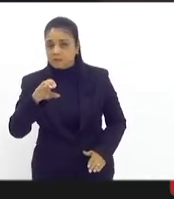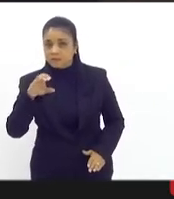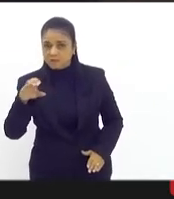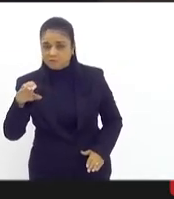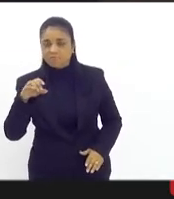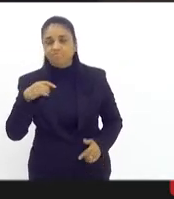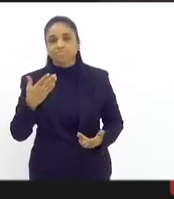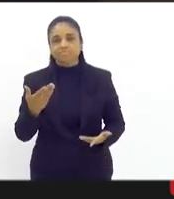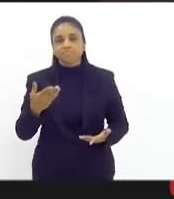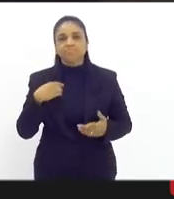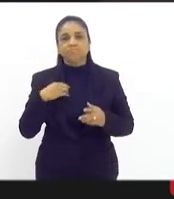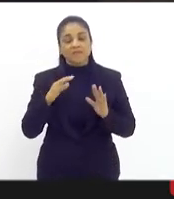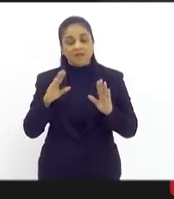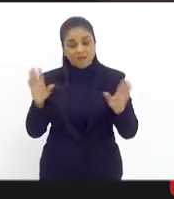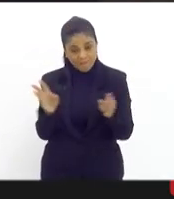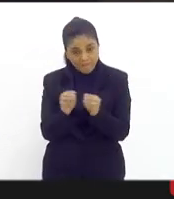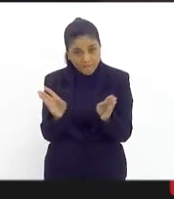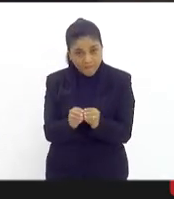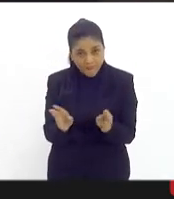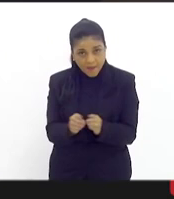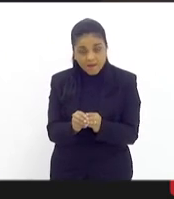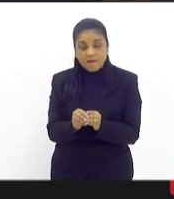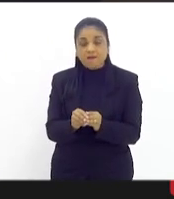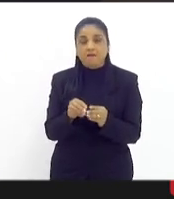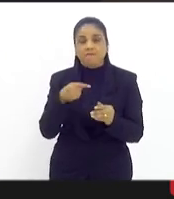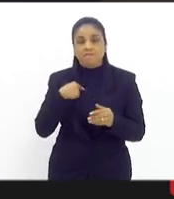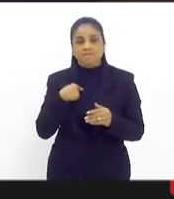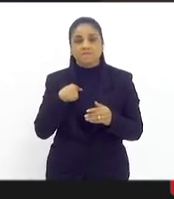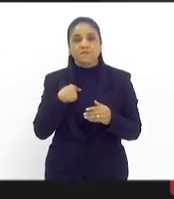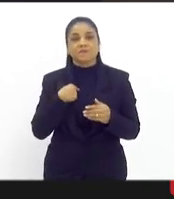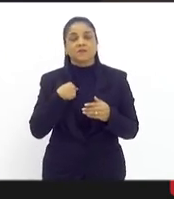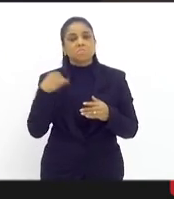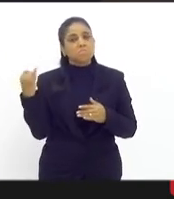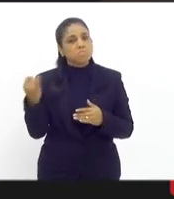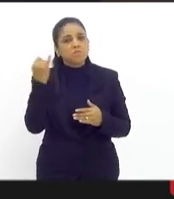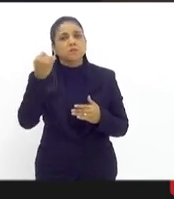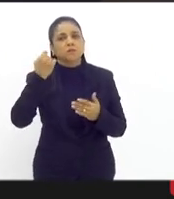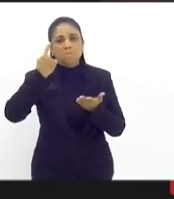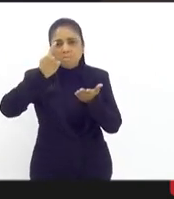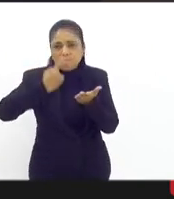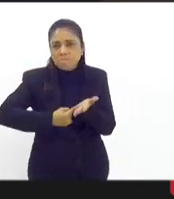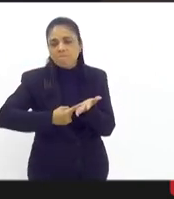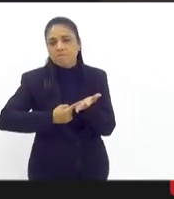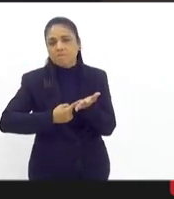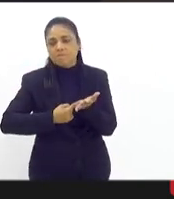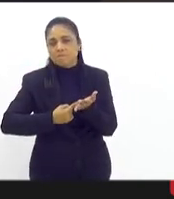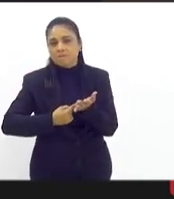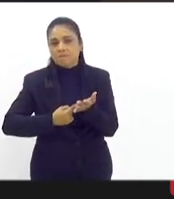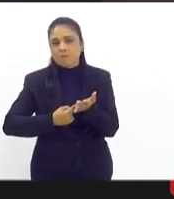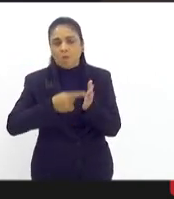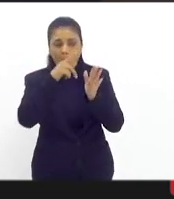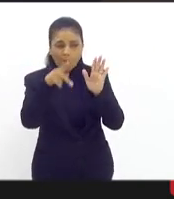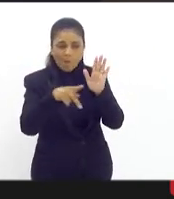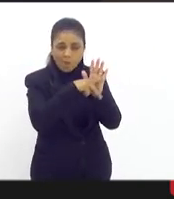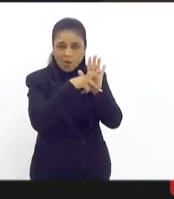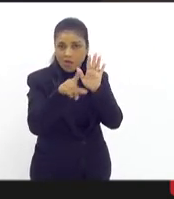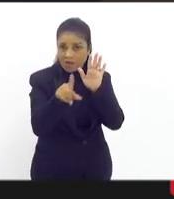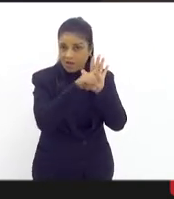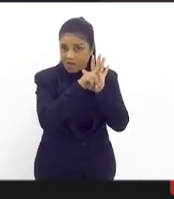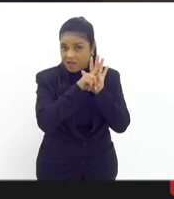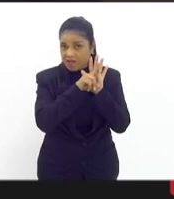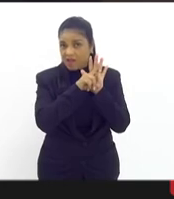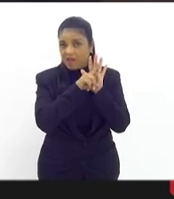Antes de encerrar minha fala, eu acho importantíssimo a gente aqui marcar que esse projeto de lei,